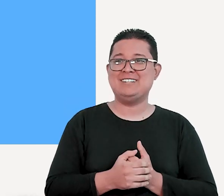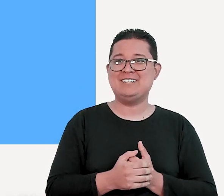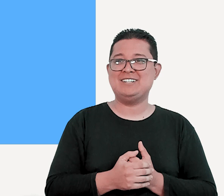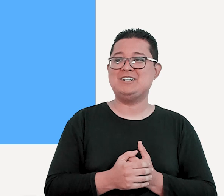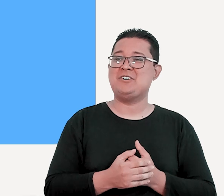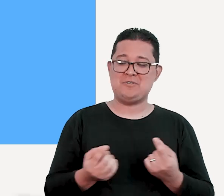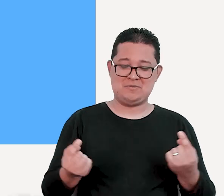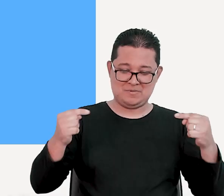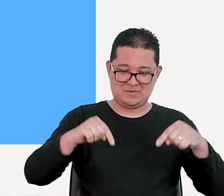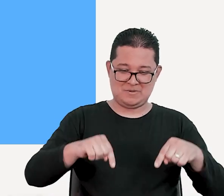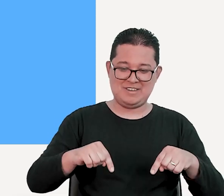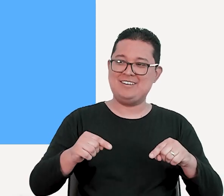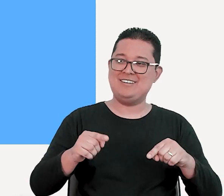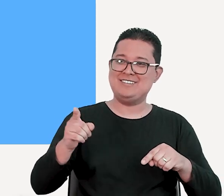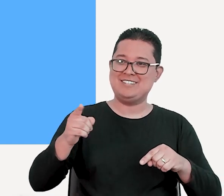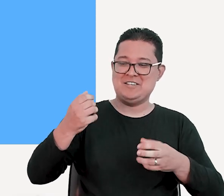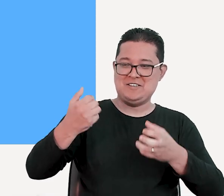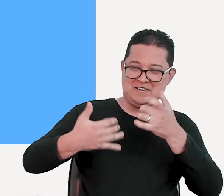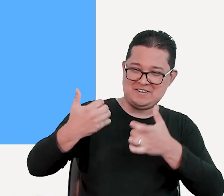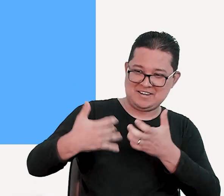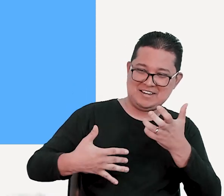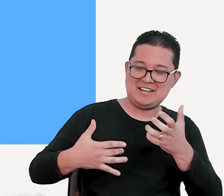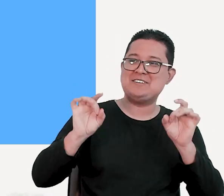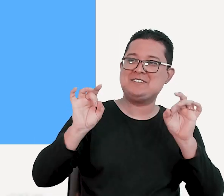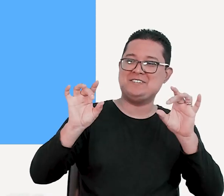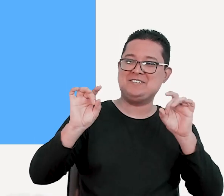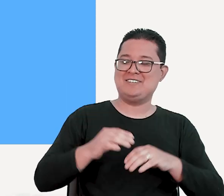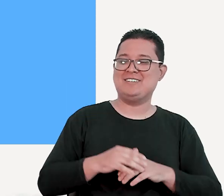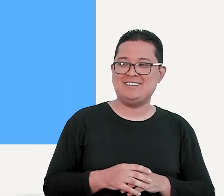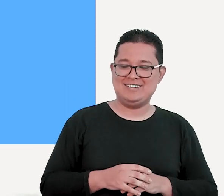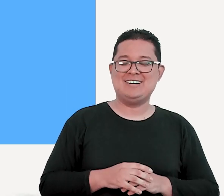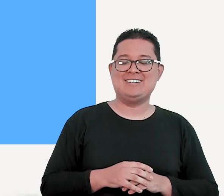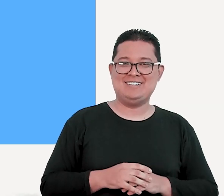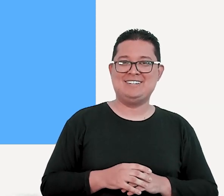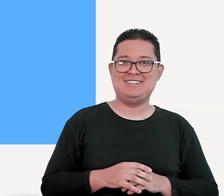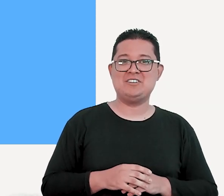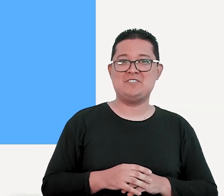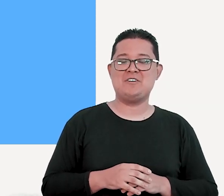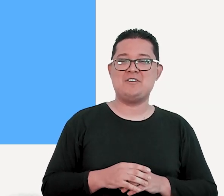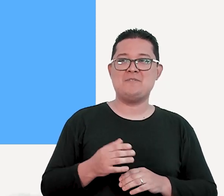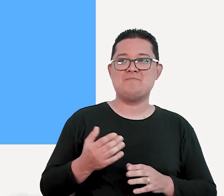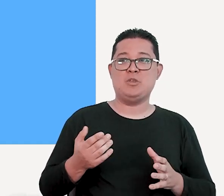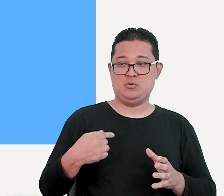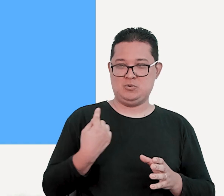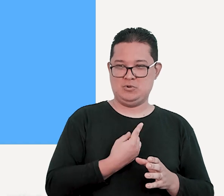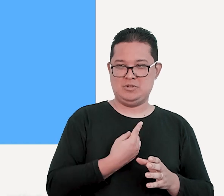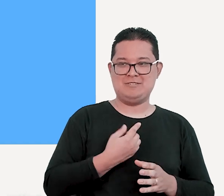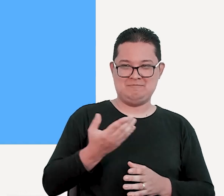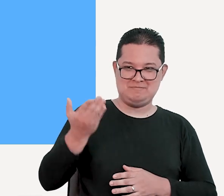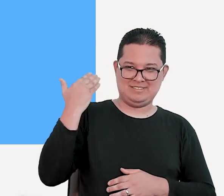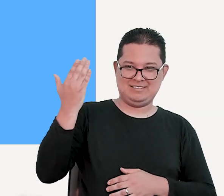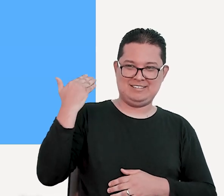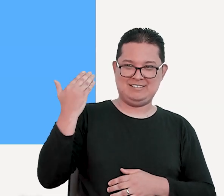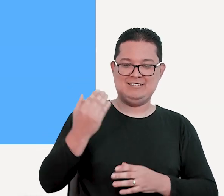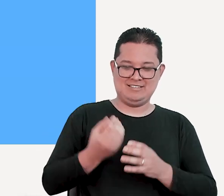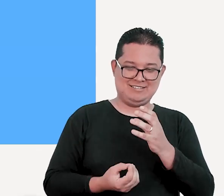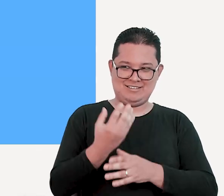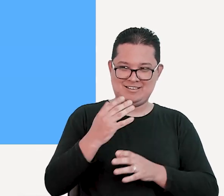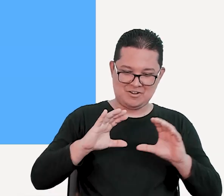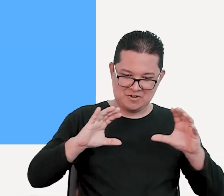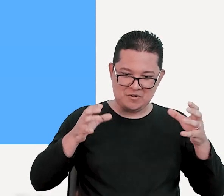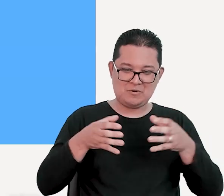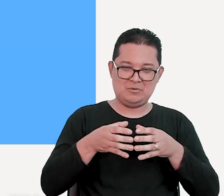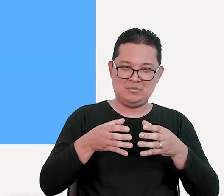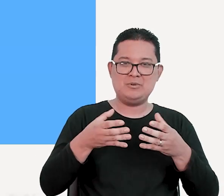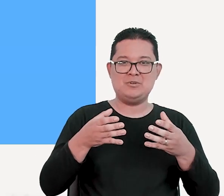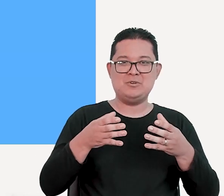por esse discurso aí maravilhoso. Eu acho que, assim, quando a gente resolveu criar o clube, né, a comunidade